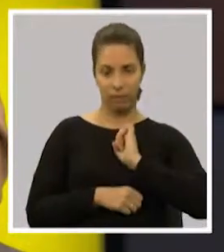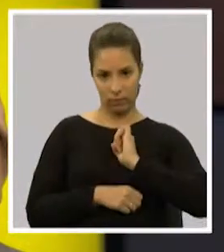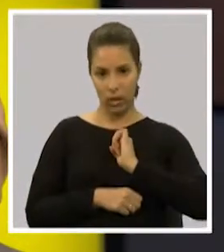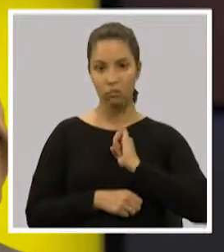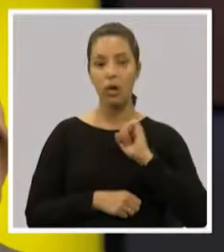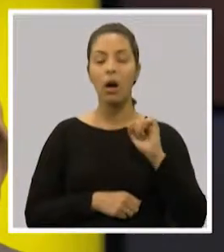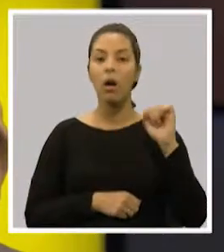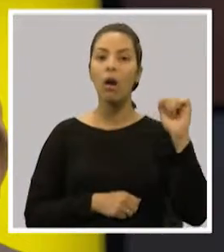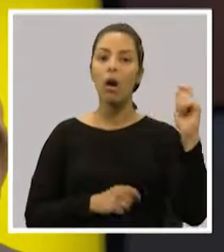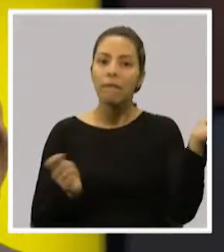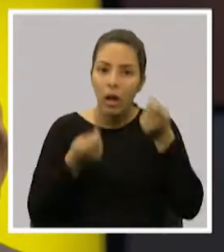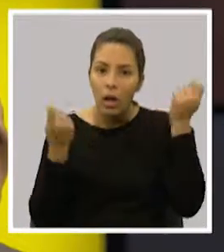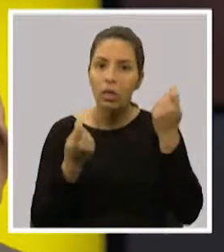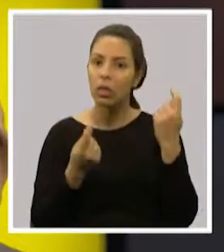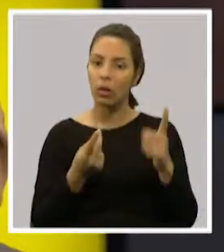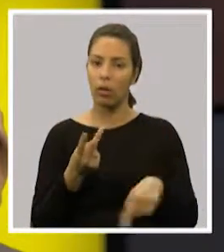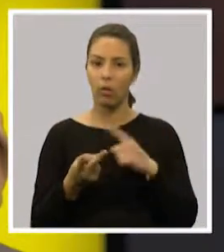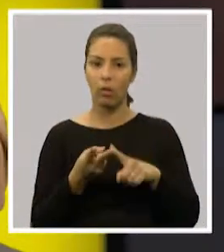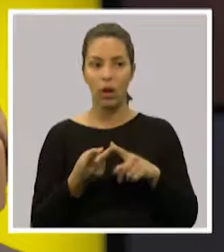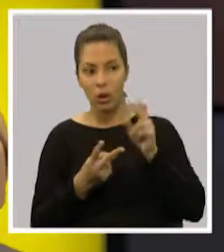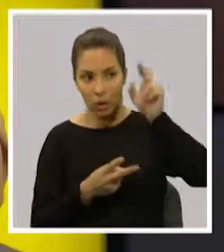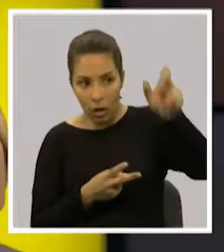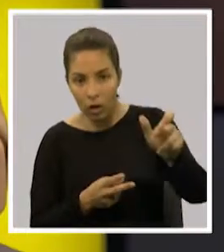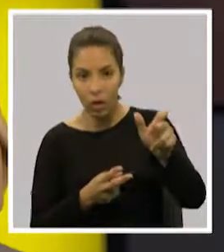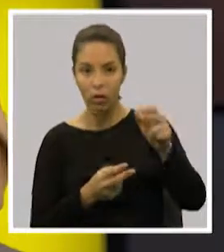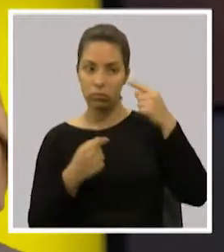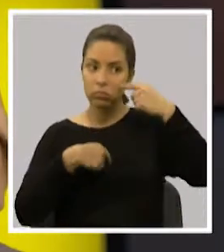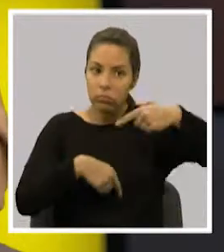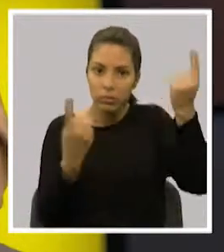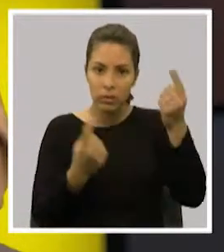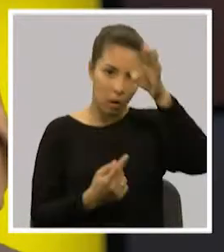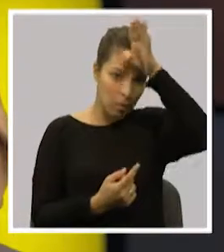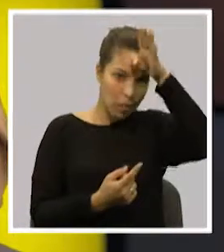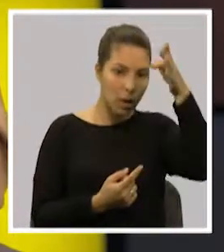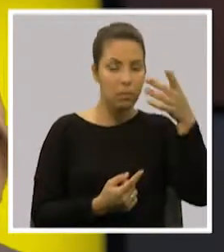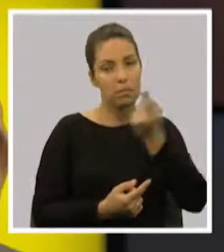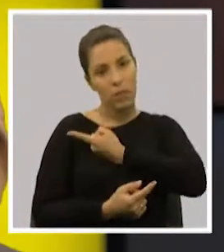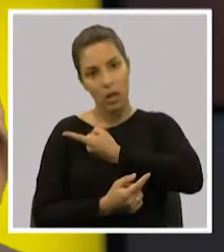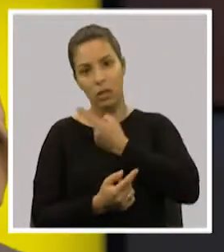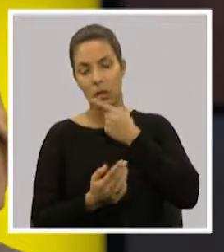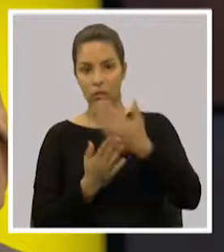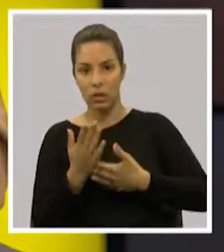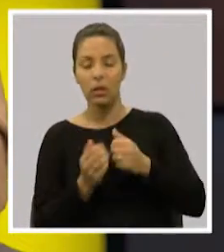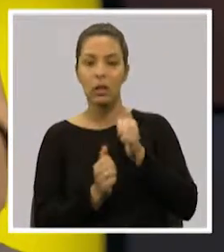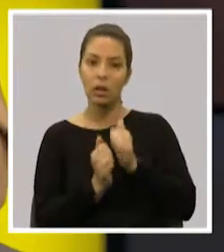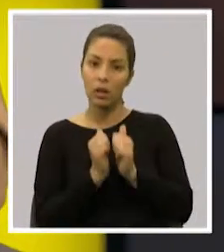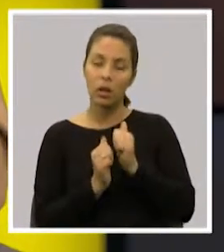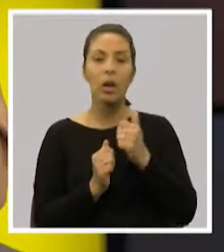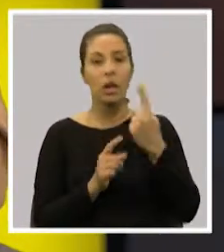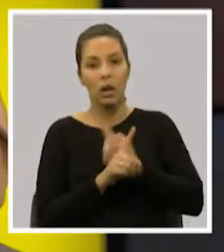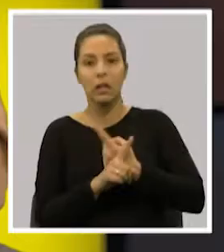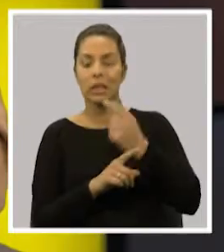para cada evento, sempre para cada audiência, viagem, era preciso tratar de uma acreditação,